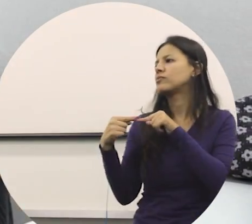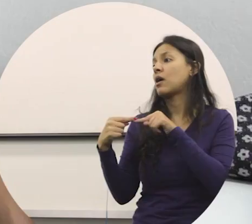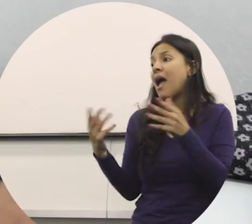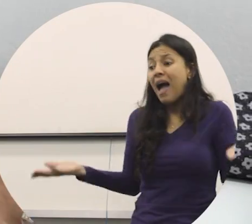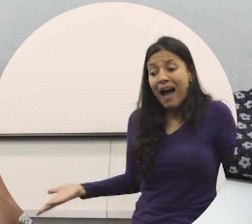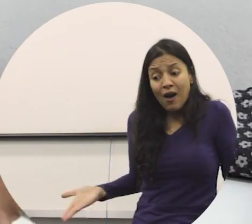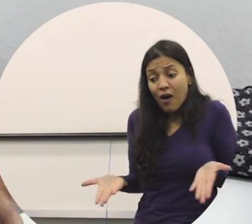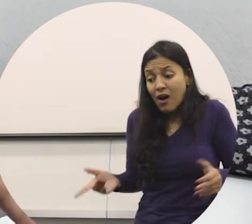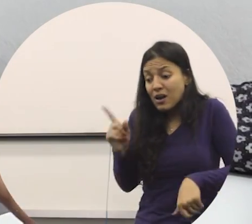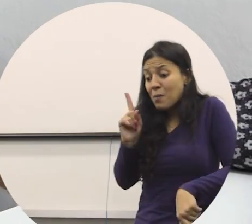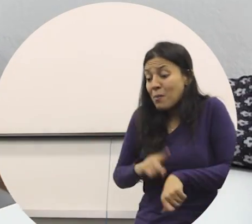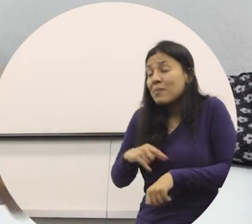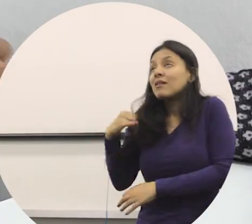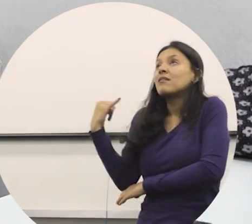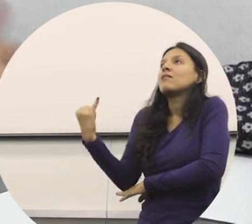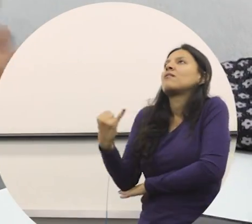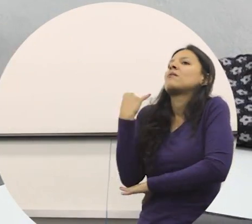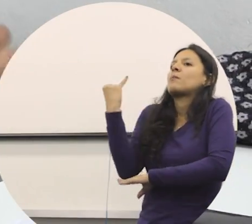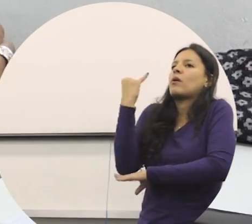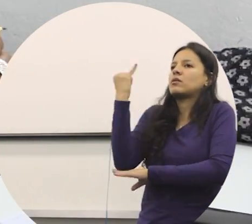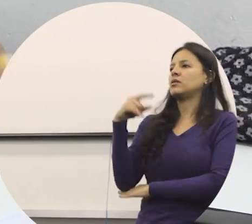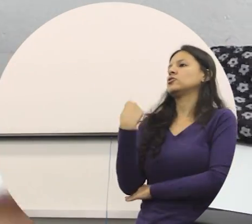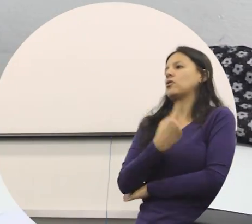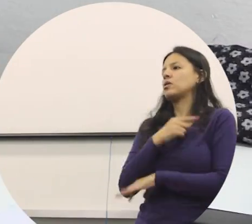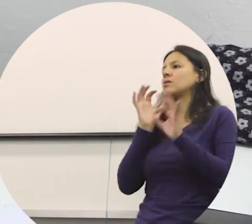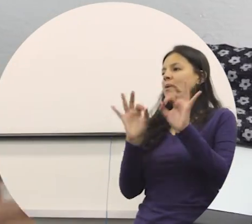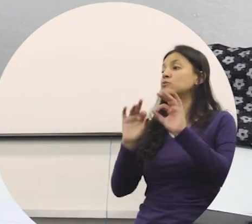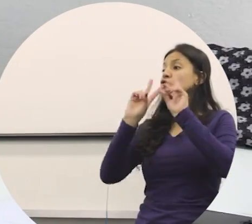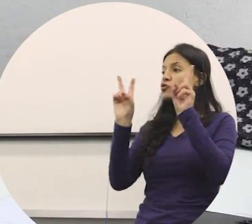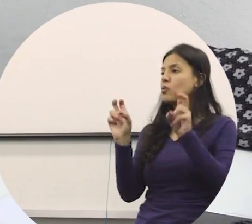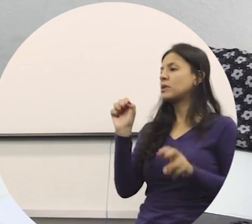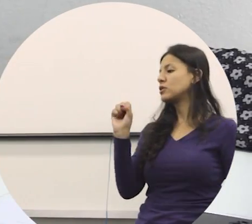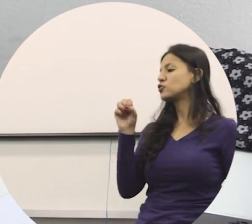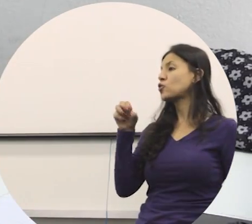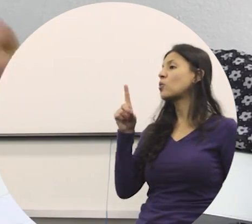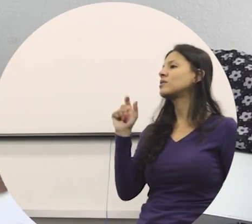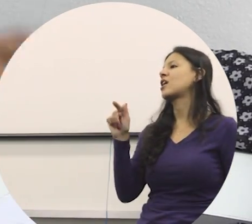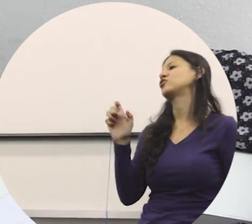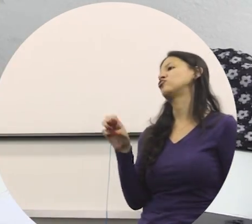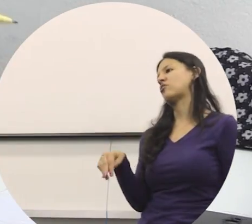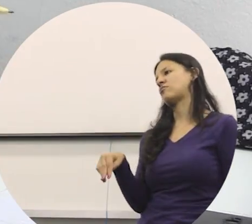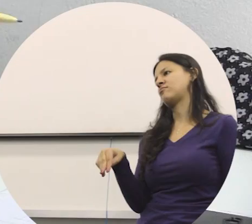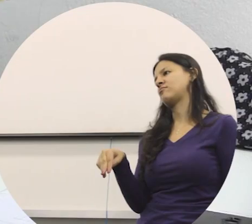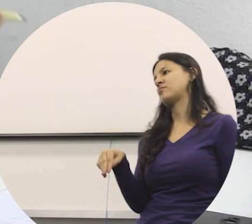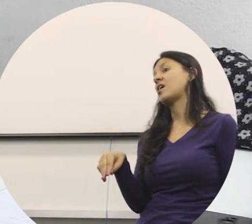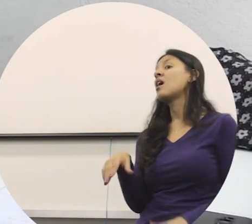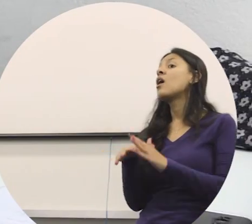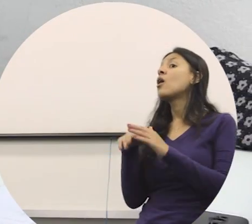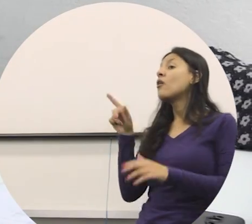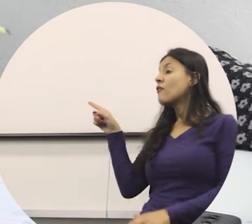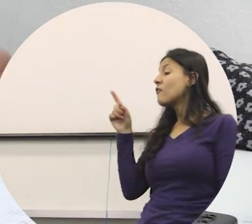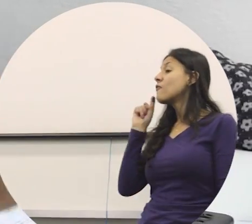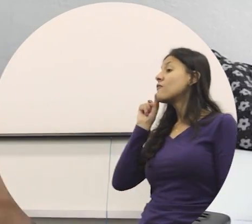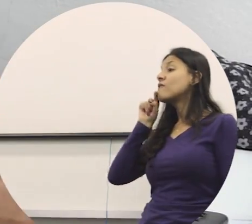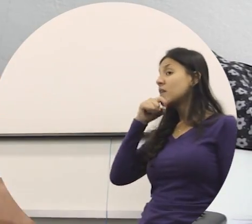um momento importante para a gente refletir sobre sondagem. Qual é o tipo de sondagem quando o Felipe